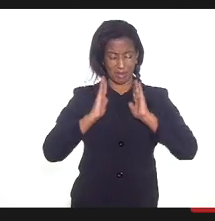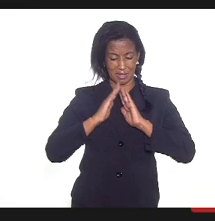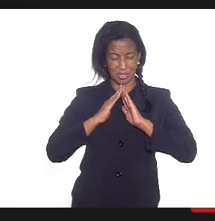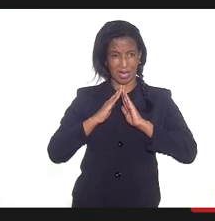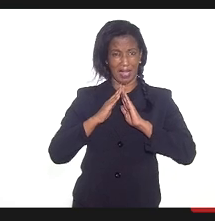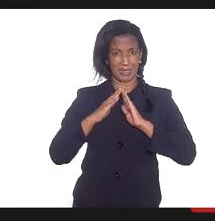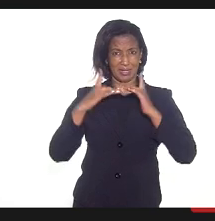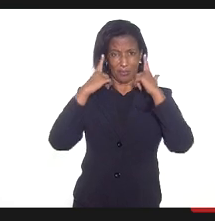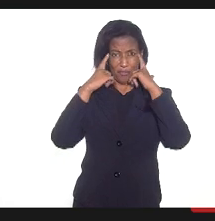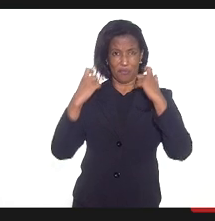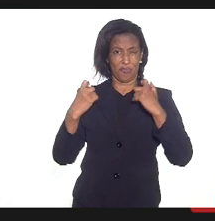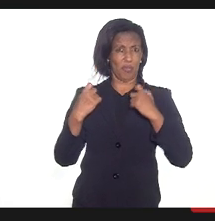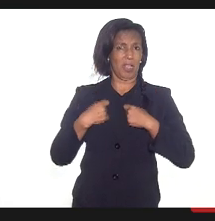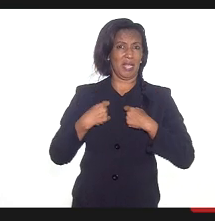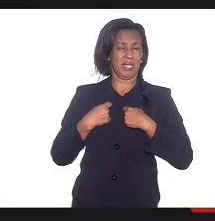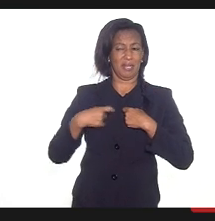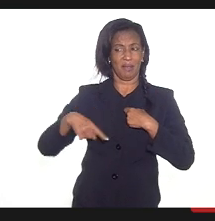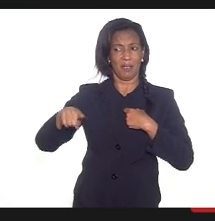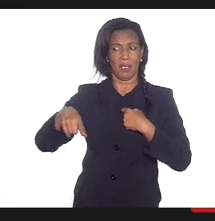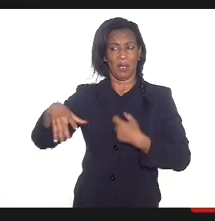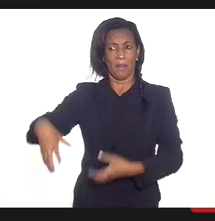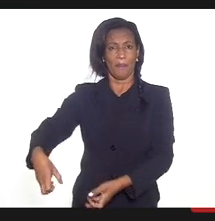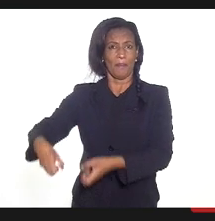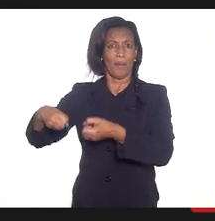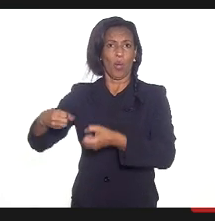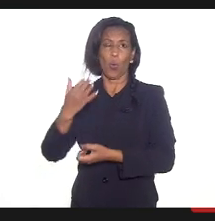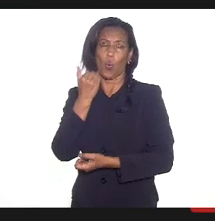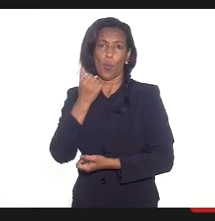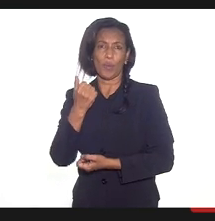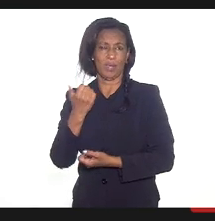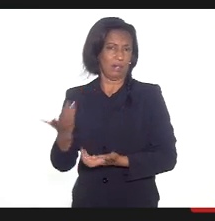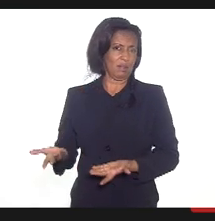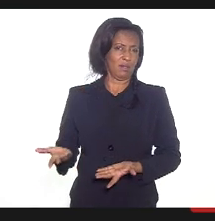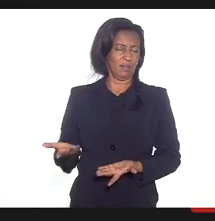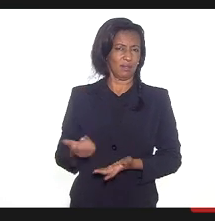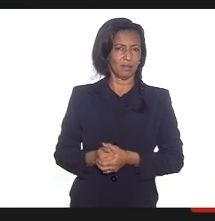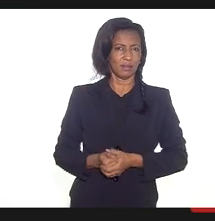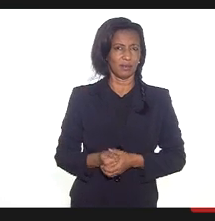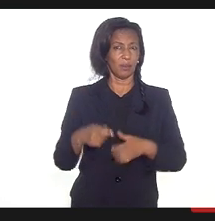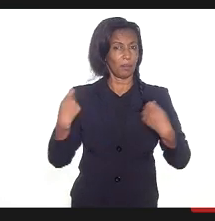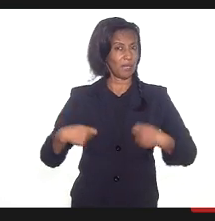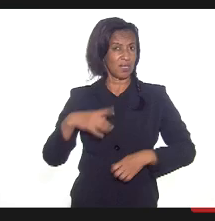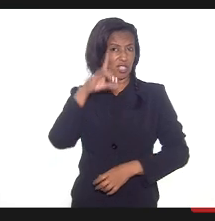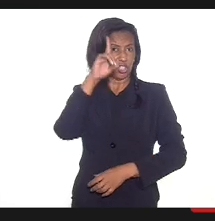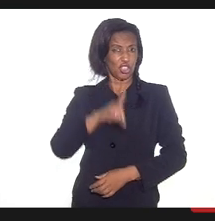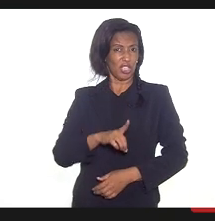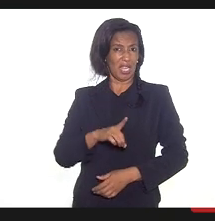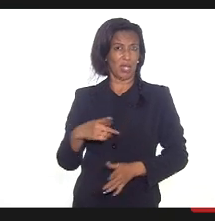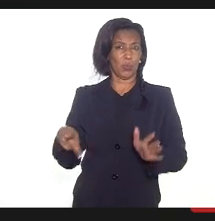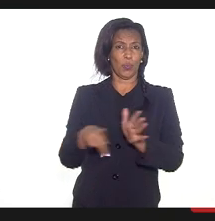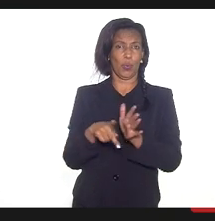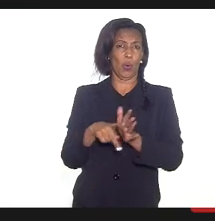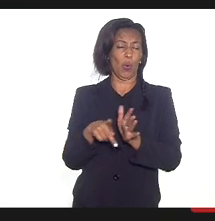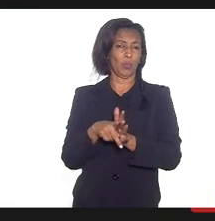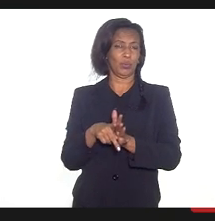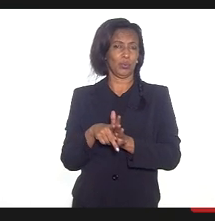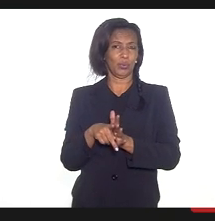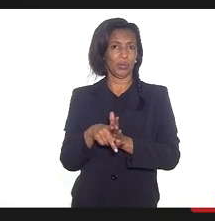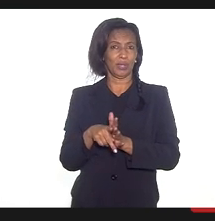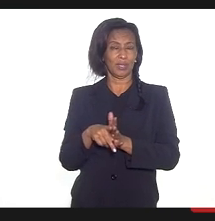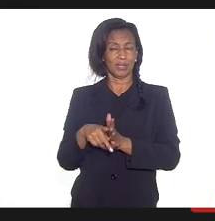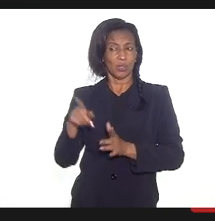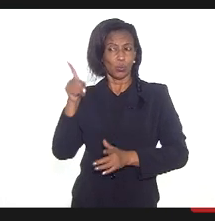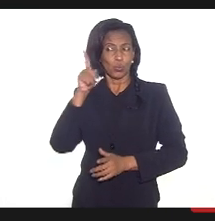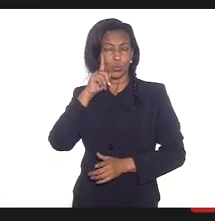para poder pegar uma cesta básica, para poder chegar a ter os direitos dela, né? Então, as coisas na prática não funcionam tão